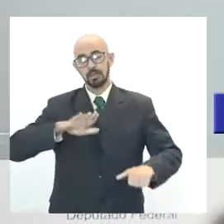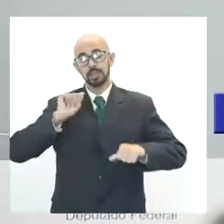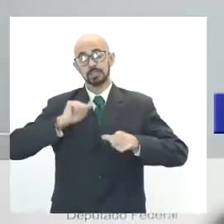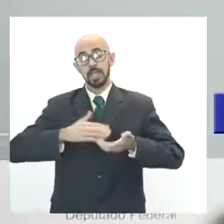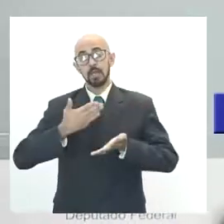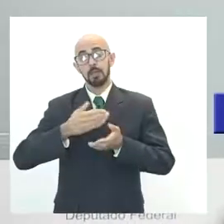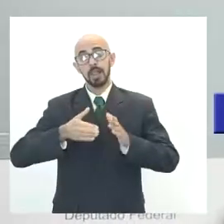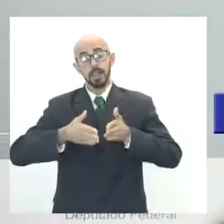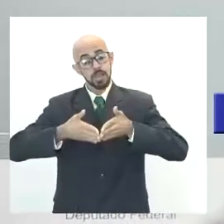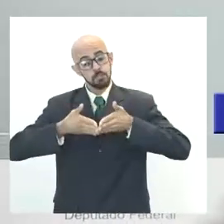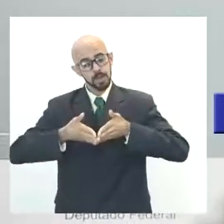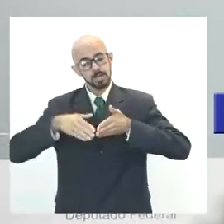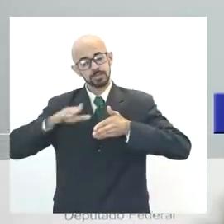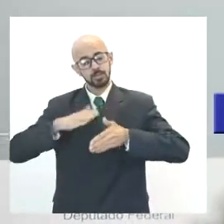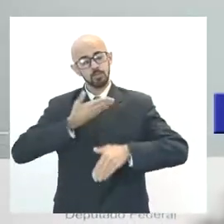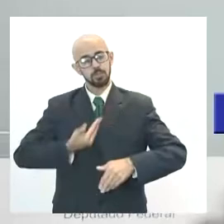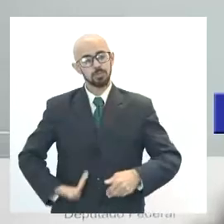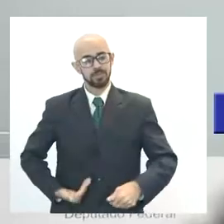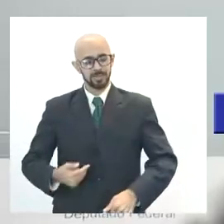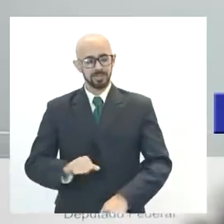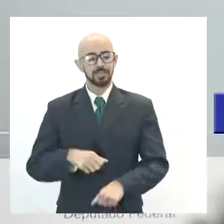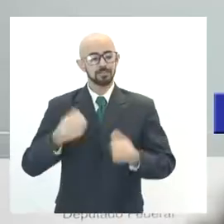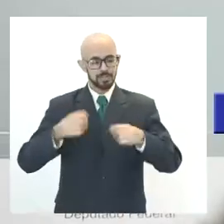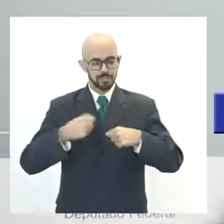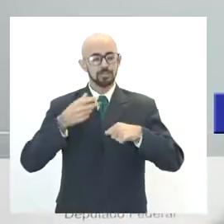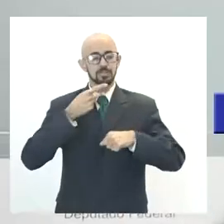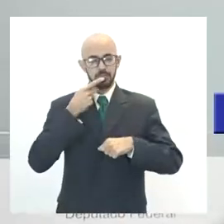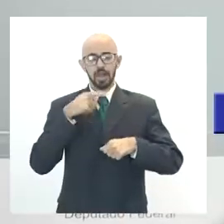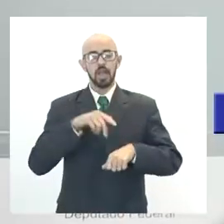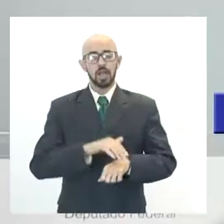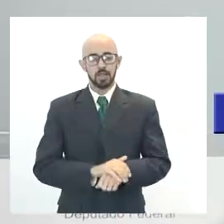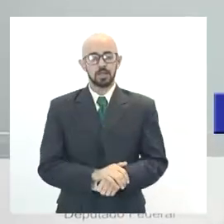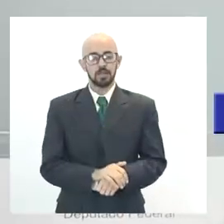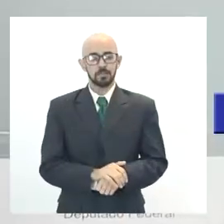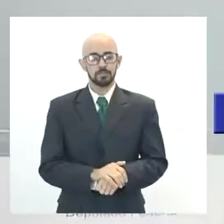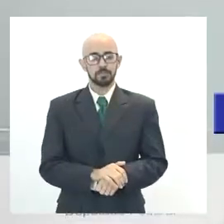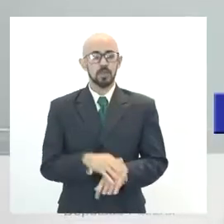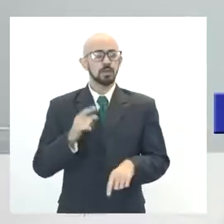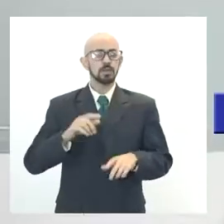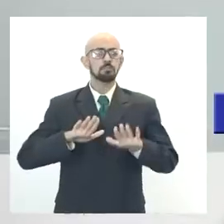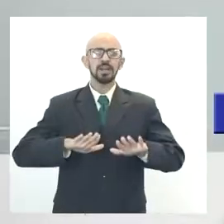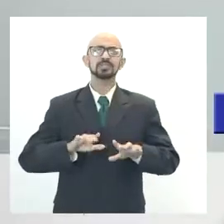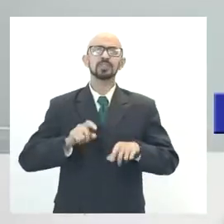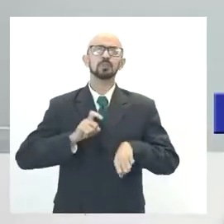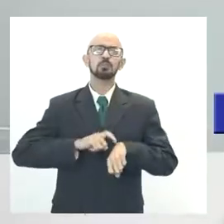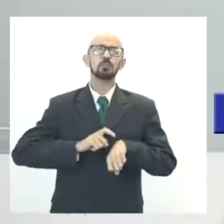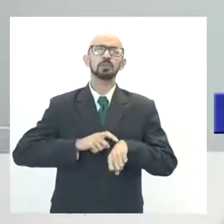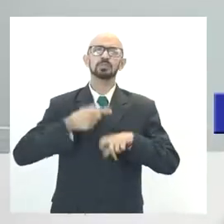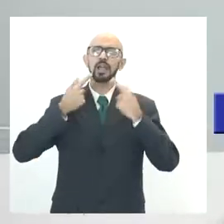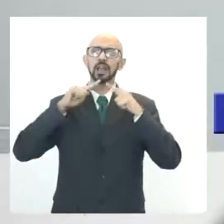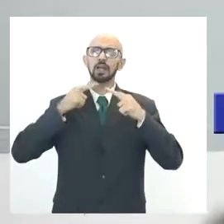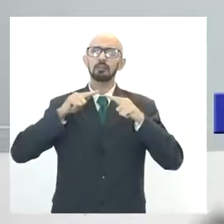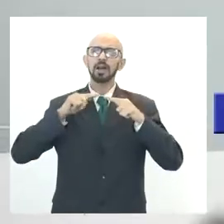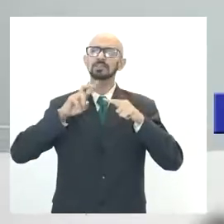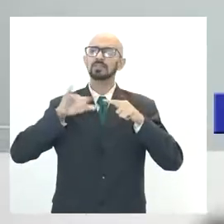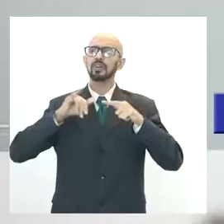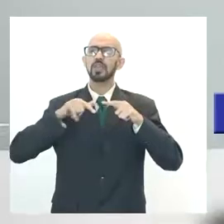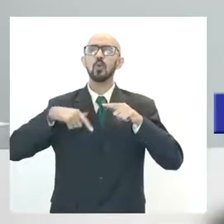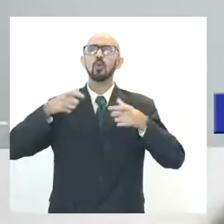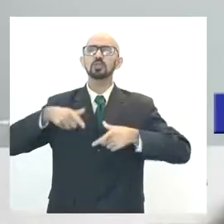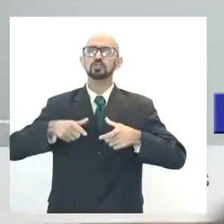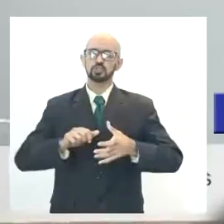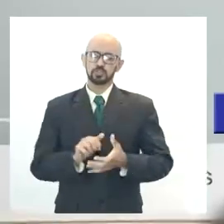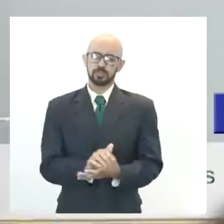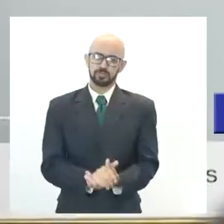privado tem que dizer isso Oi e aí veio uma questão na hora de reclamar reclama com quem da questão do serviço